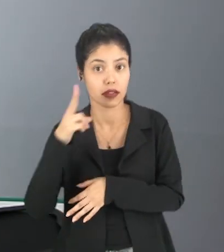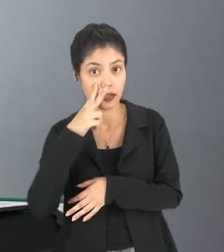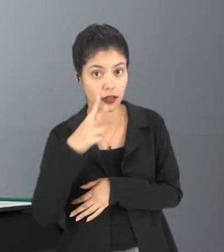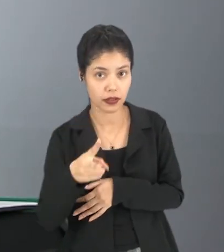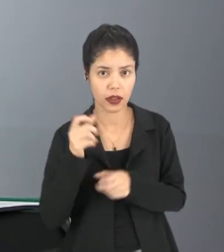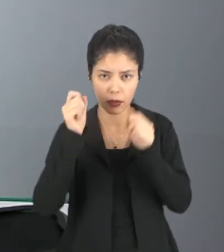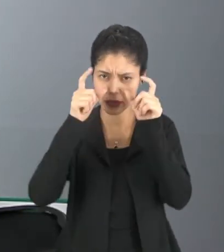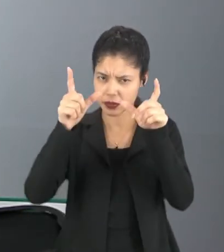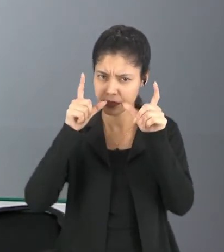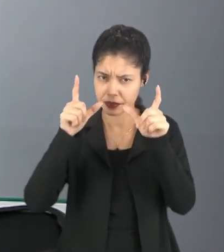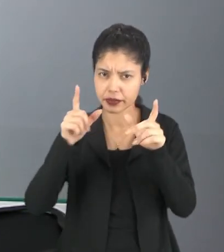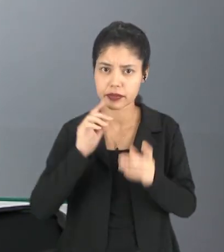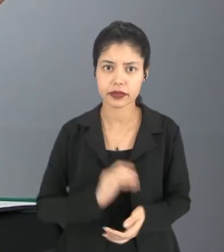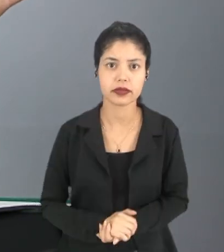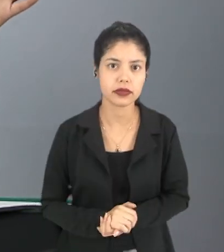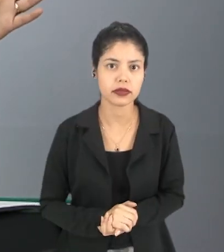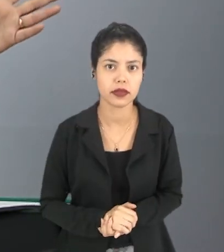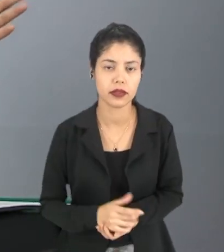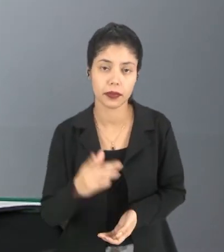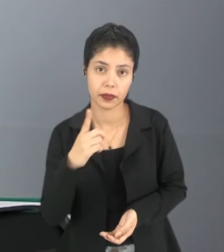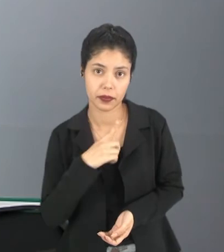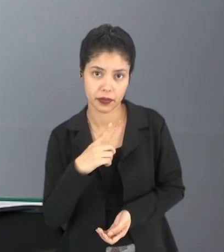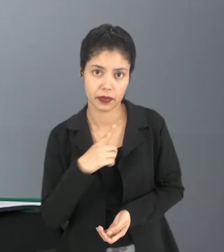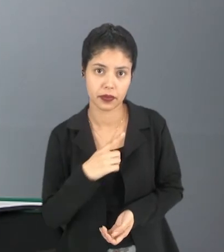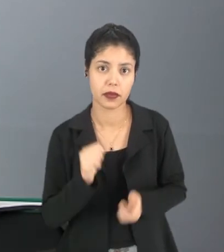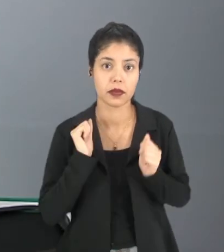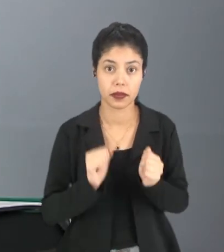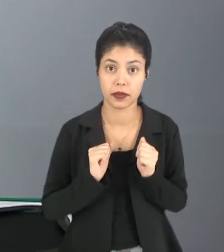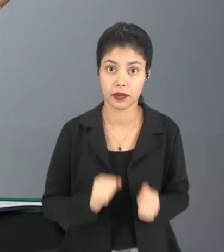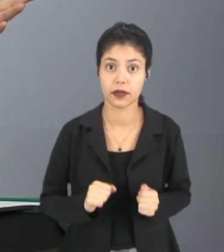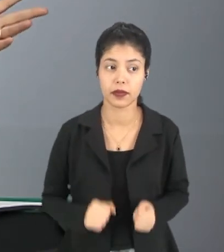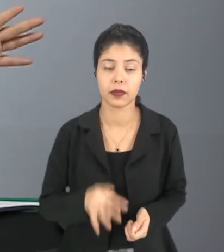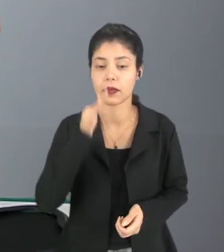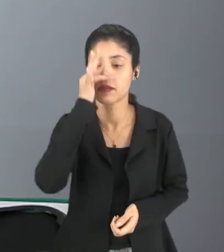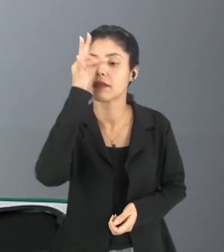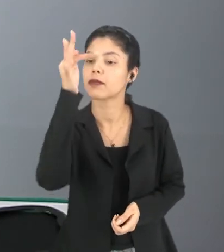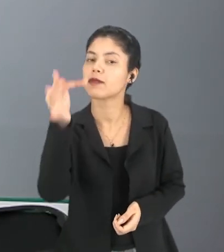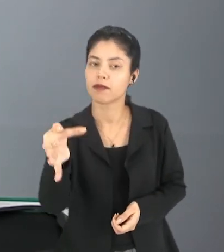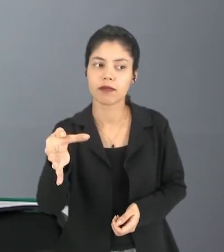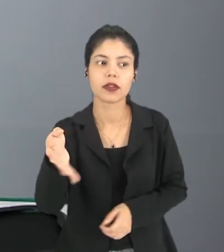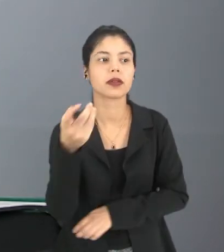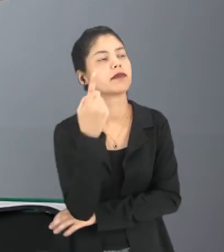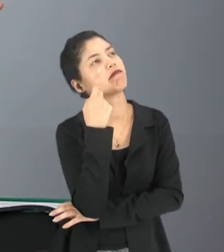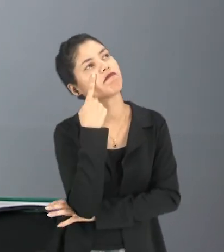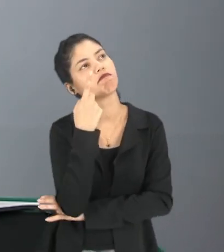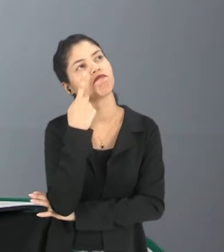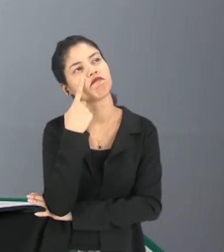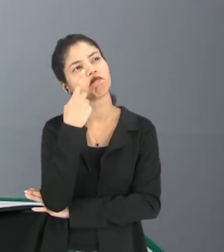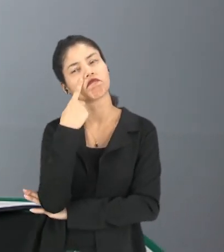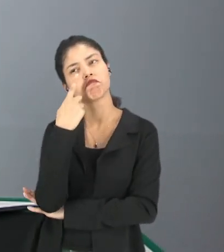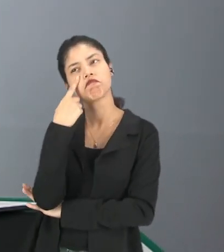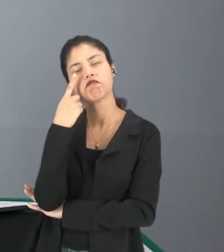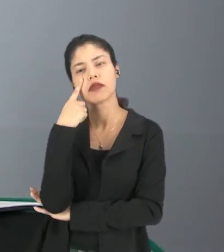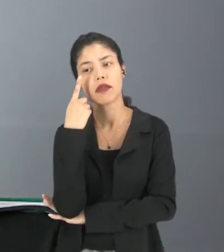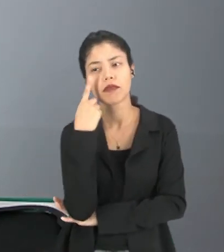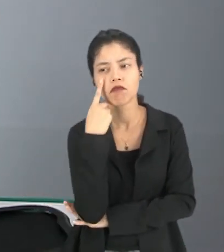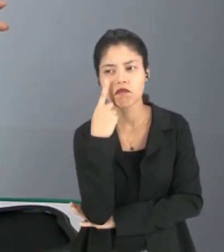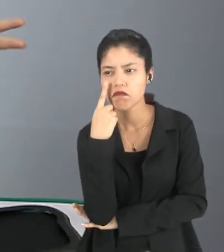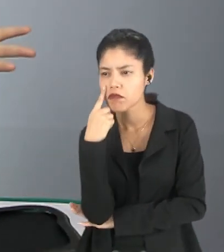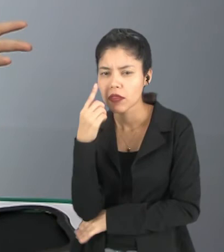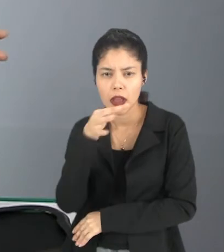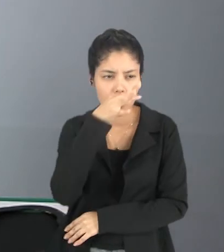via, observava ali, ele poderia estar no jardim, no quintal, olhando e vendo as